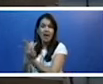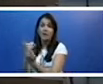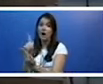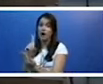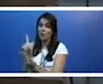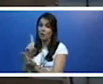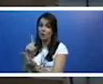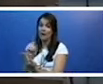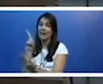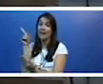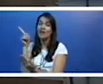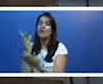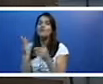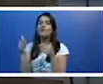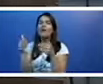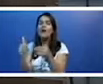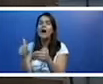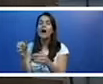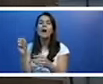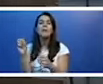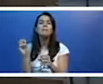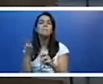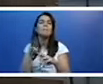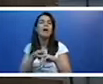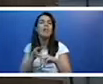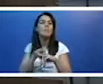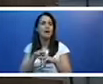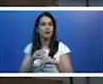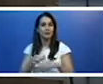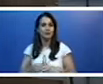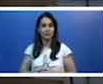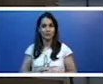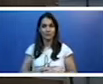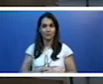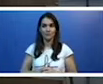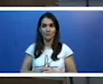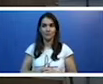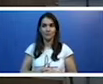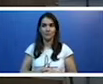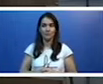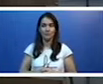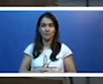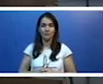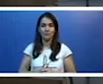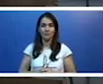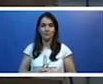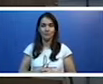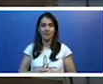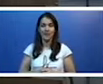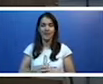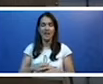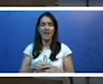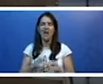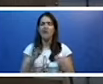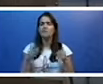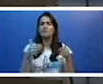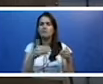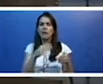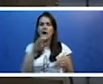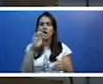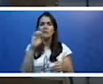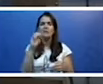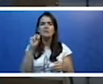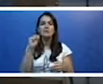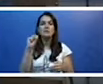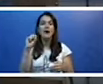em matemática. Mais especificamente, escala na geometria, que é muito mais usada em